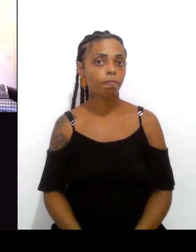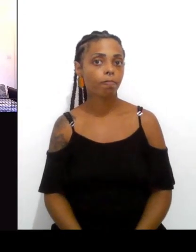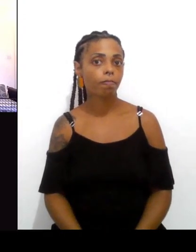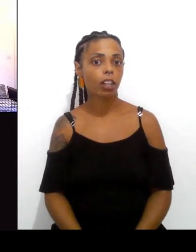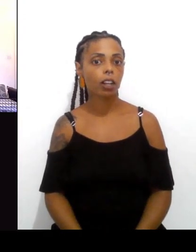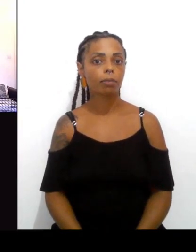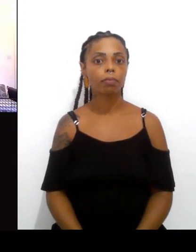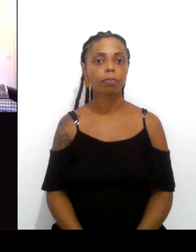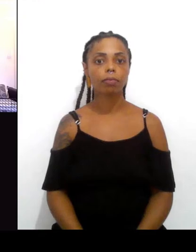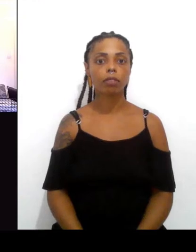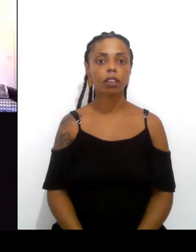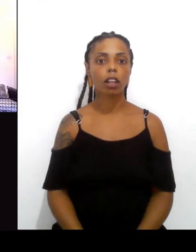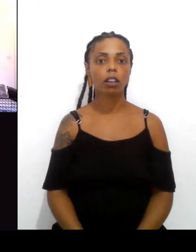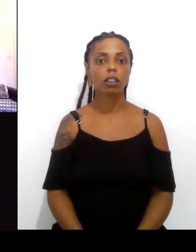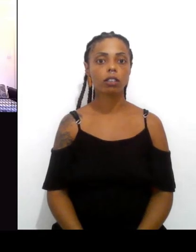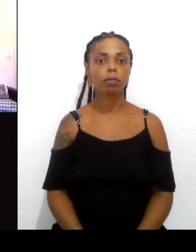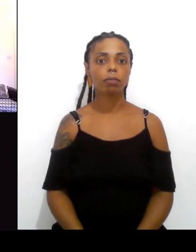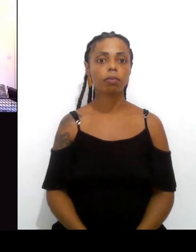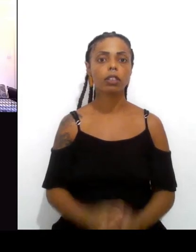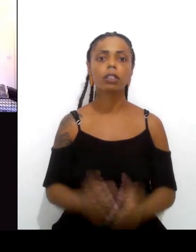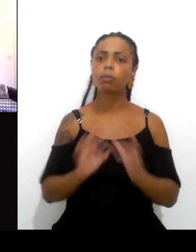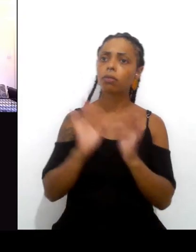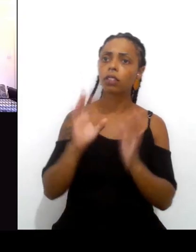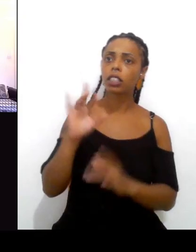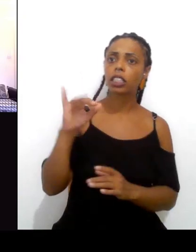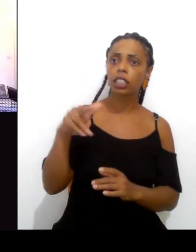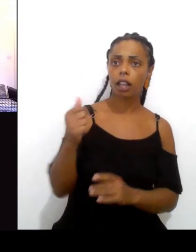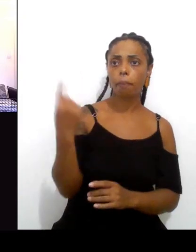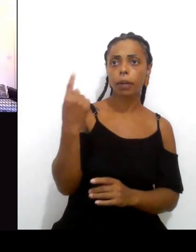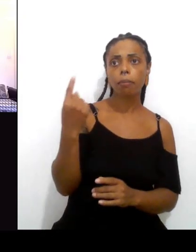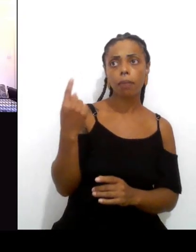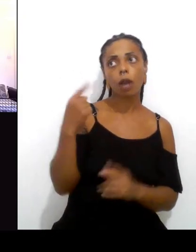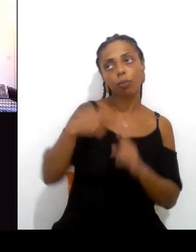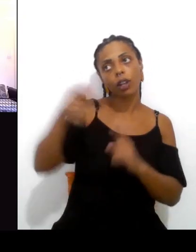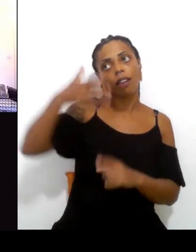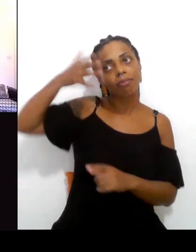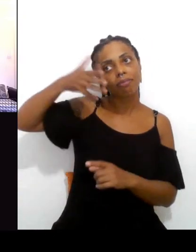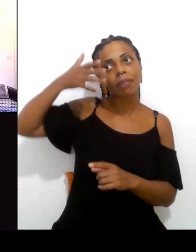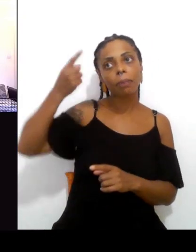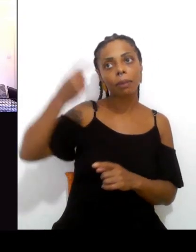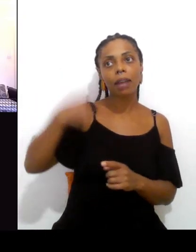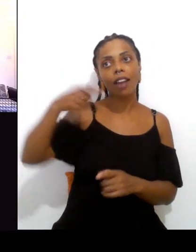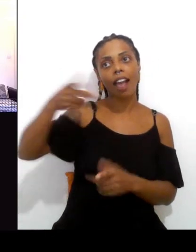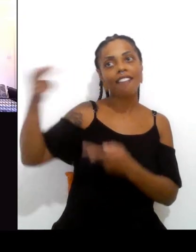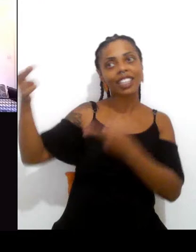pode ser primeiro que falou primeiro e a visitante